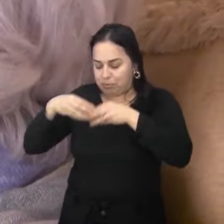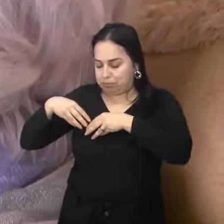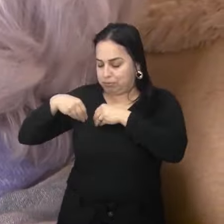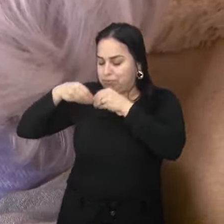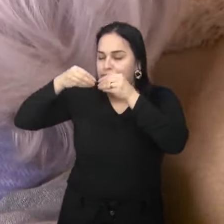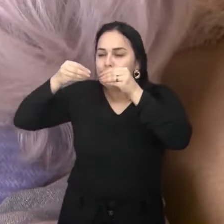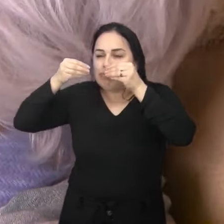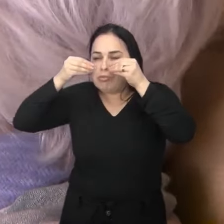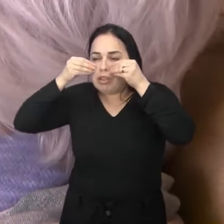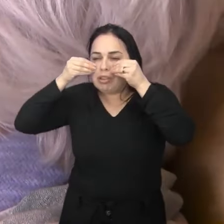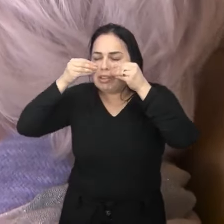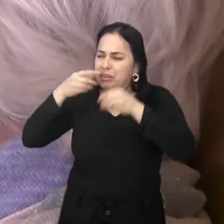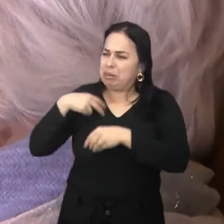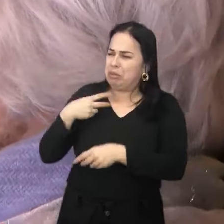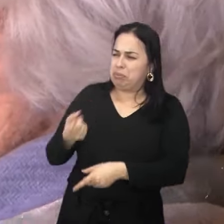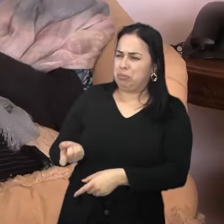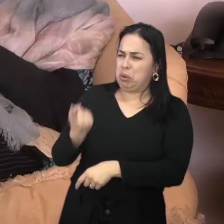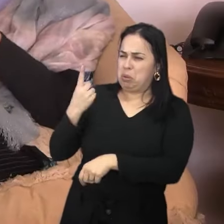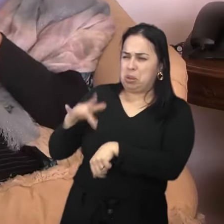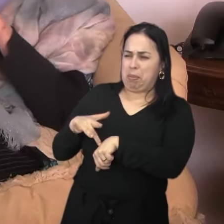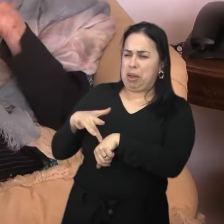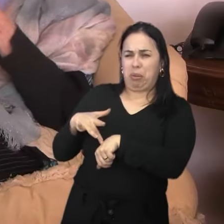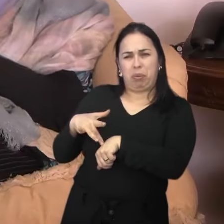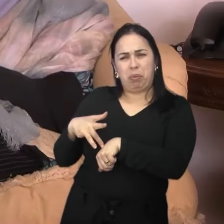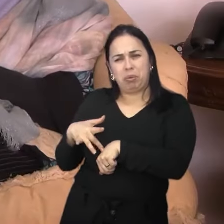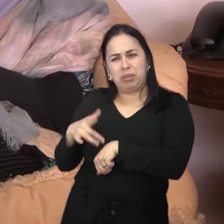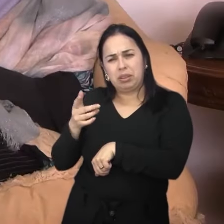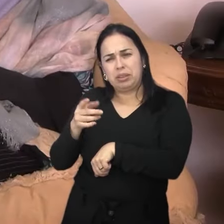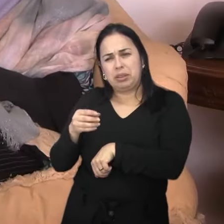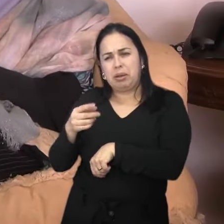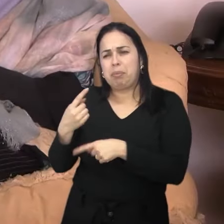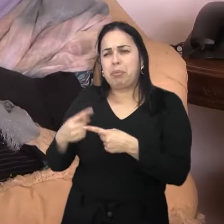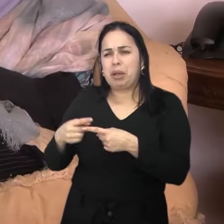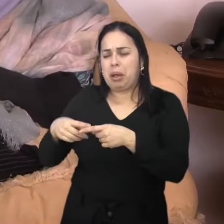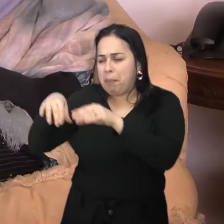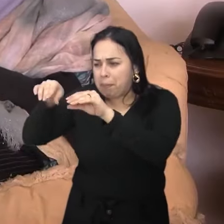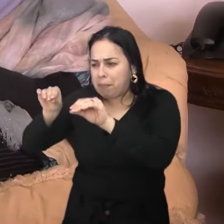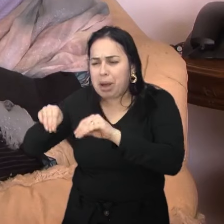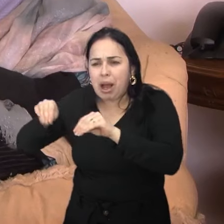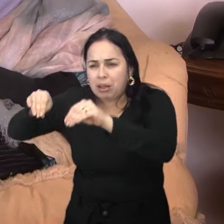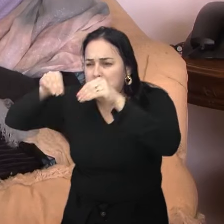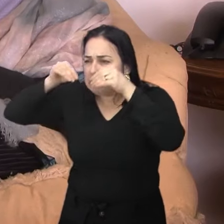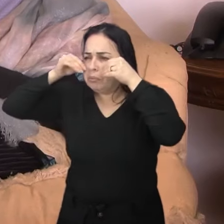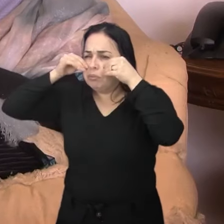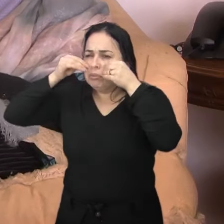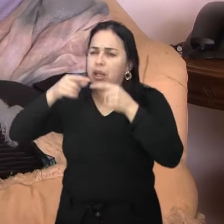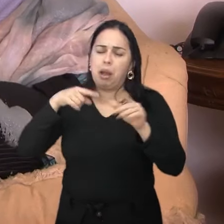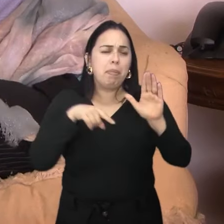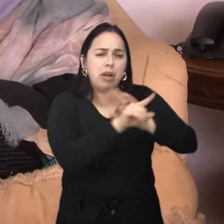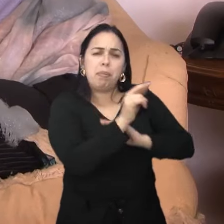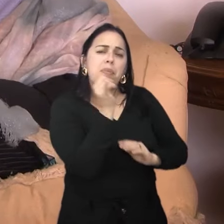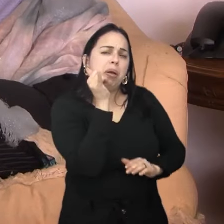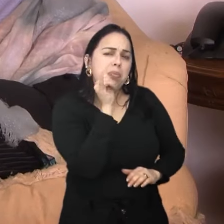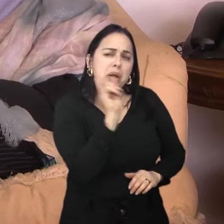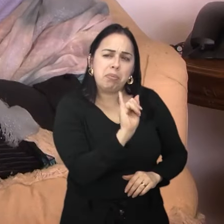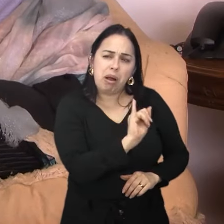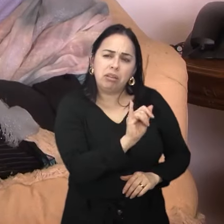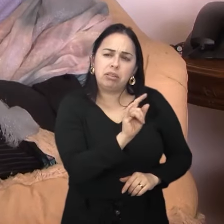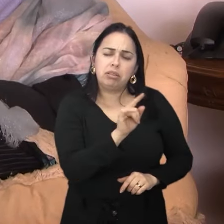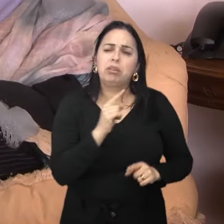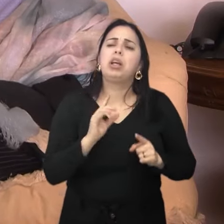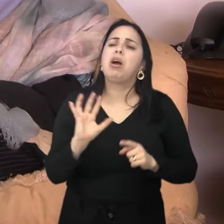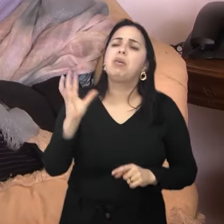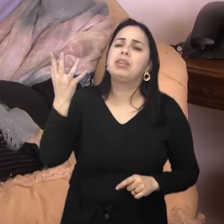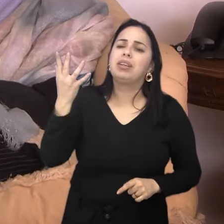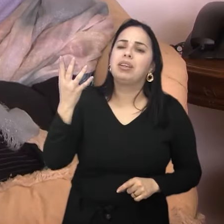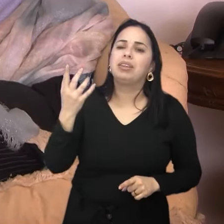no rosto assim. E eu estranhei aquela atitude e perguntei para minha irmã, que é mais velha do que eu, o que está